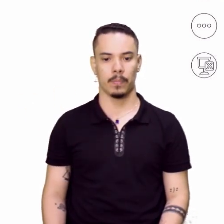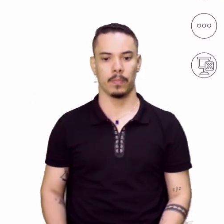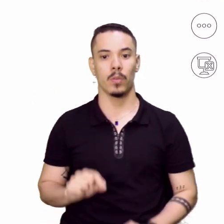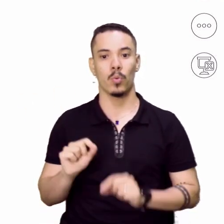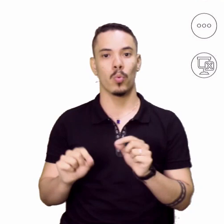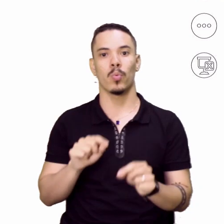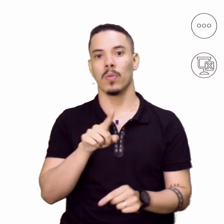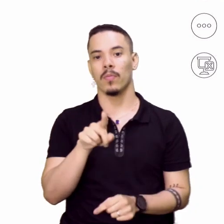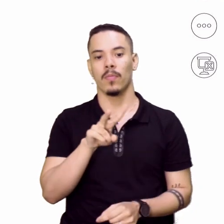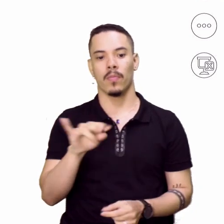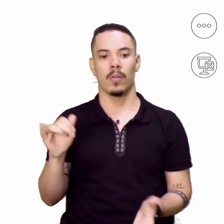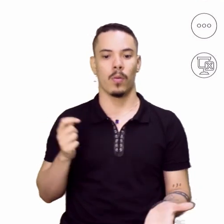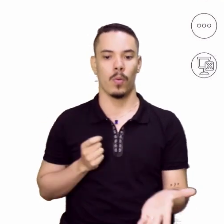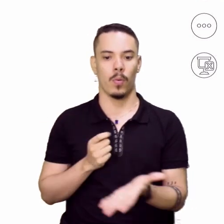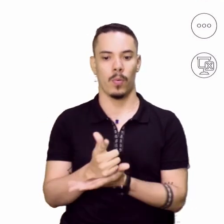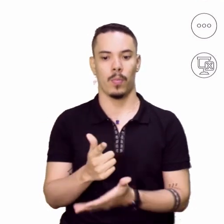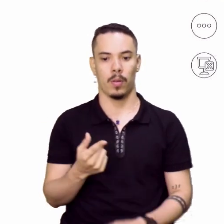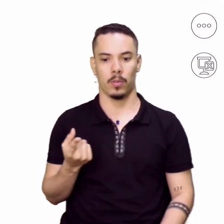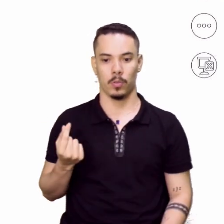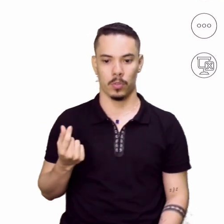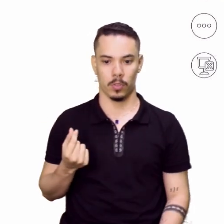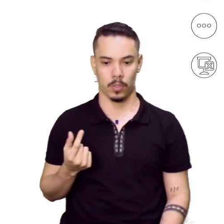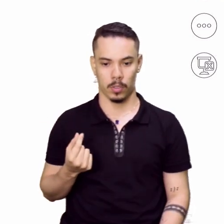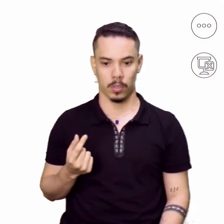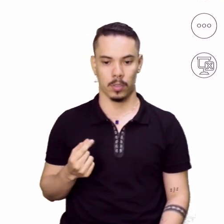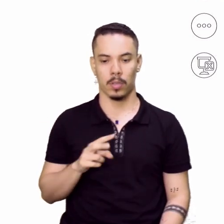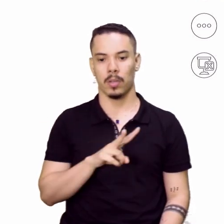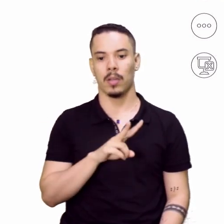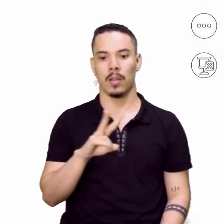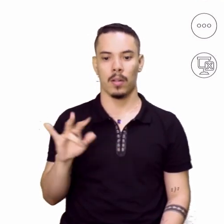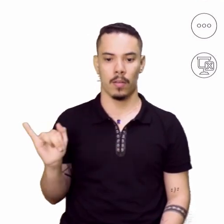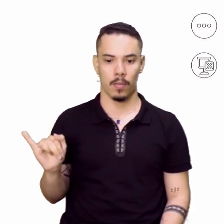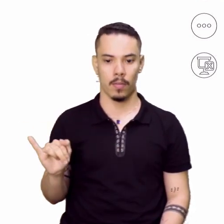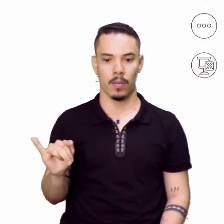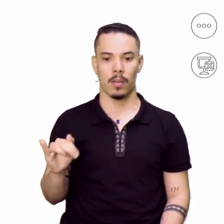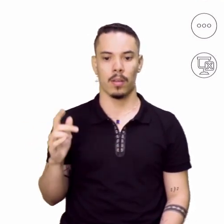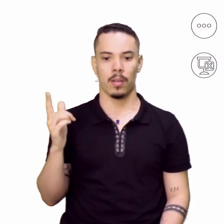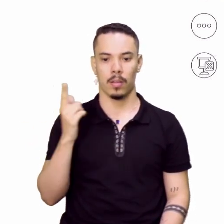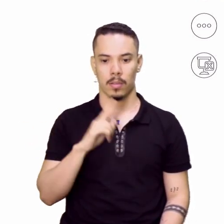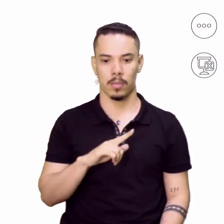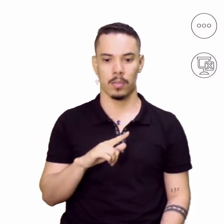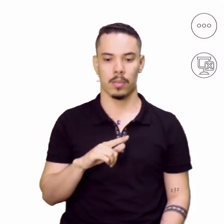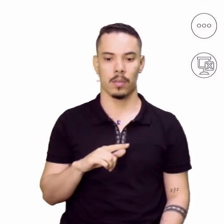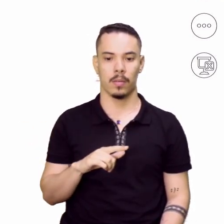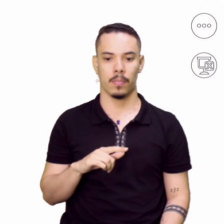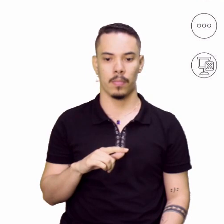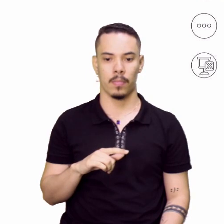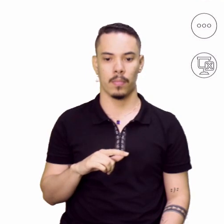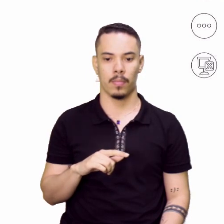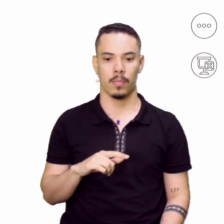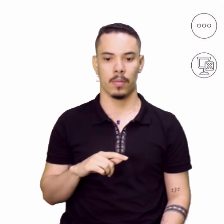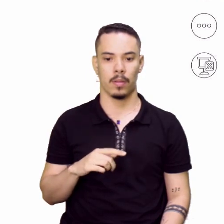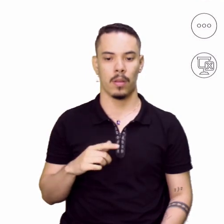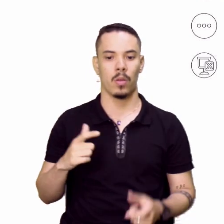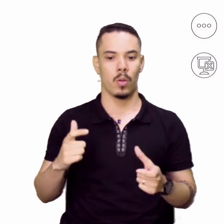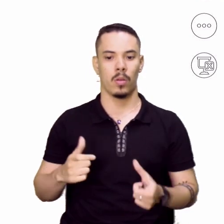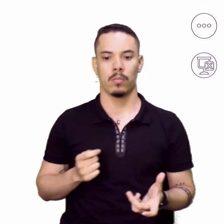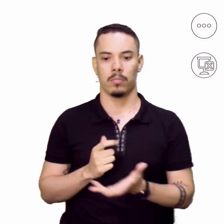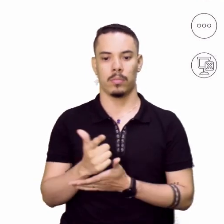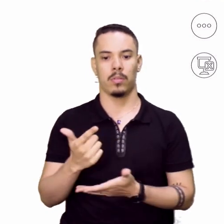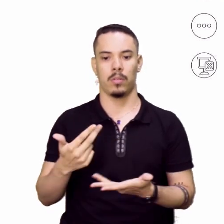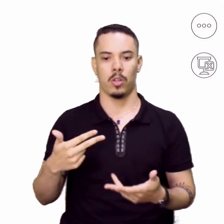compra Ará com o dinheiro que você ganhará que você ganhou na loteria na